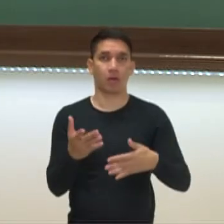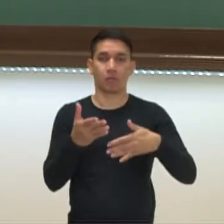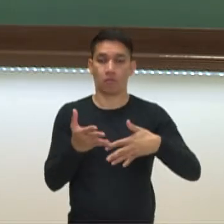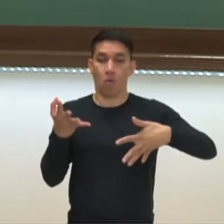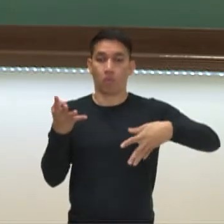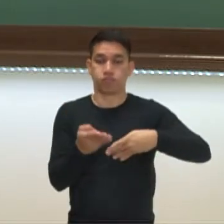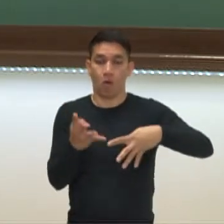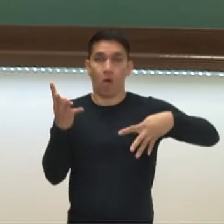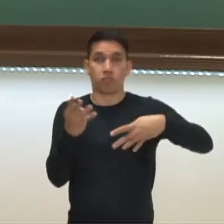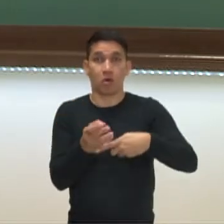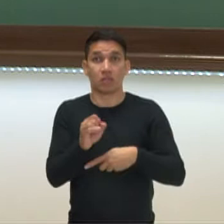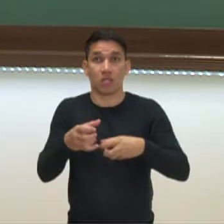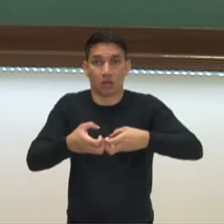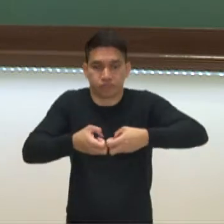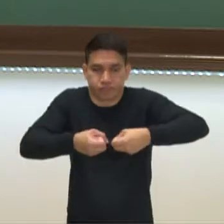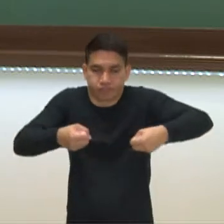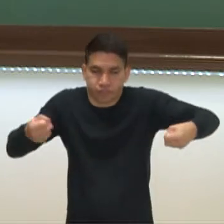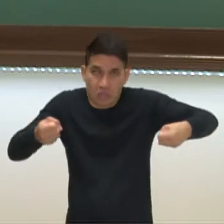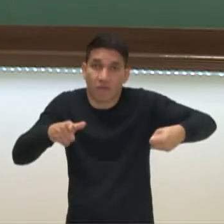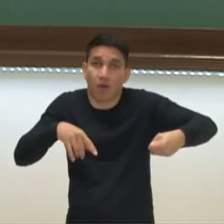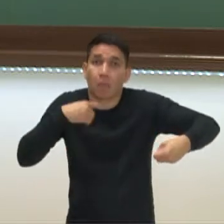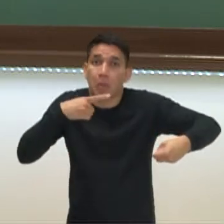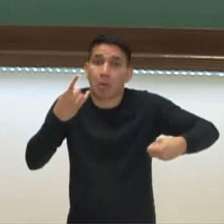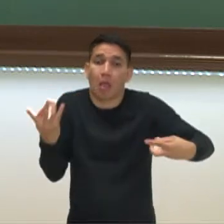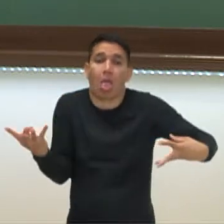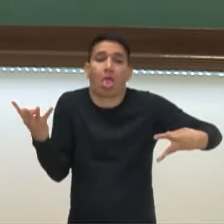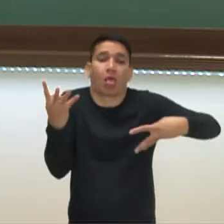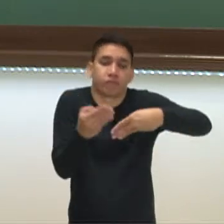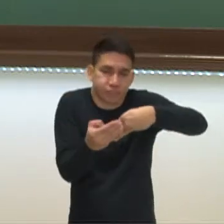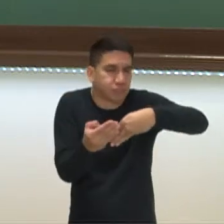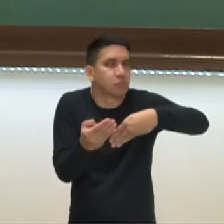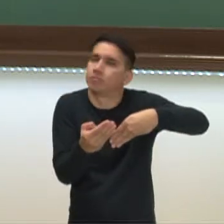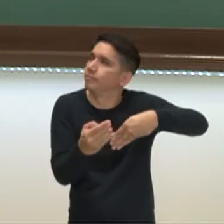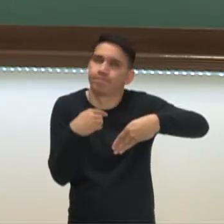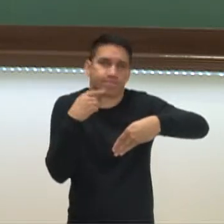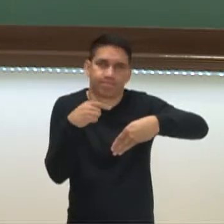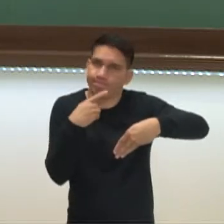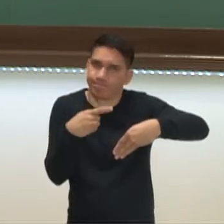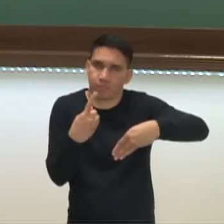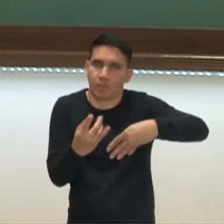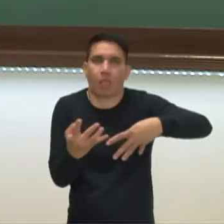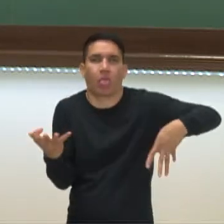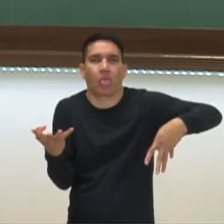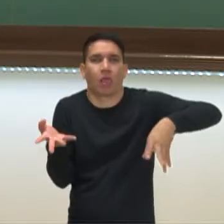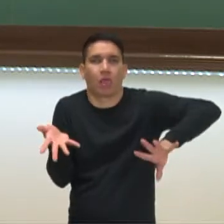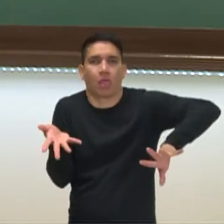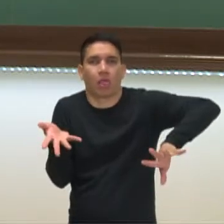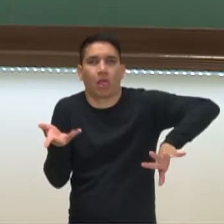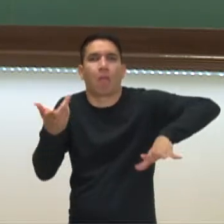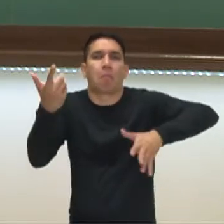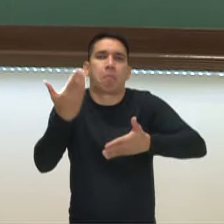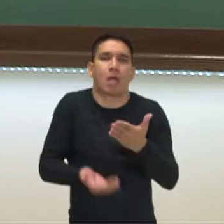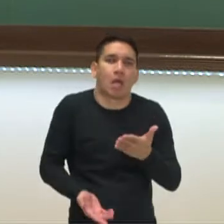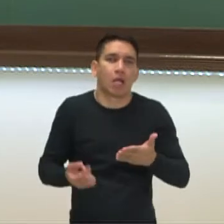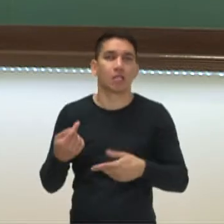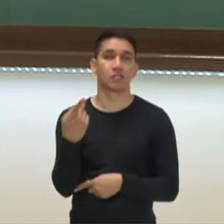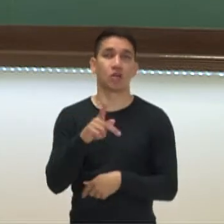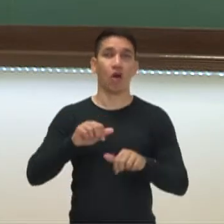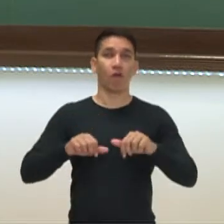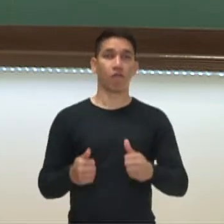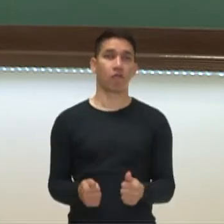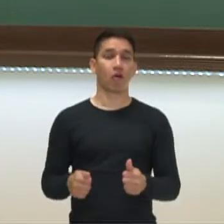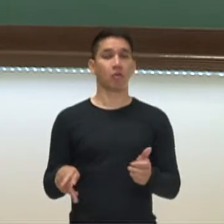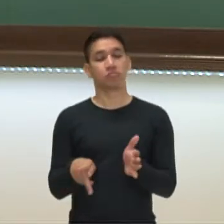se esticar demais, você estraga a mola. Ela não volta mais ao regime ela não volta mais ao formato que ela tinha antes. Ela perdeu